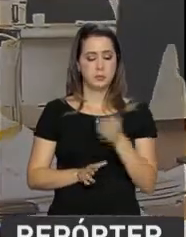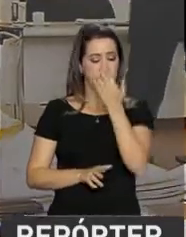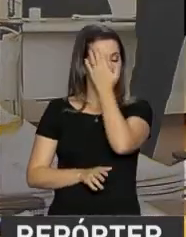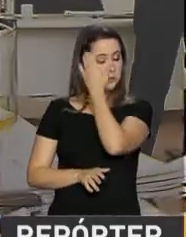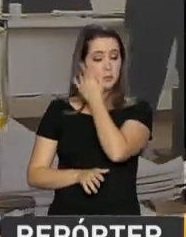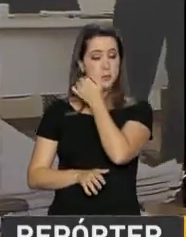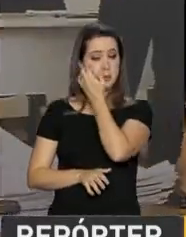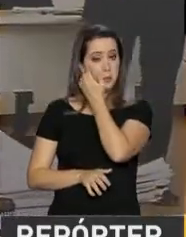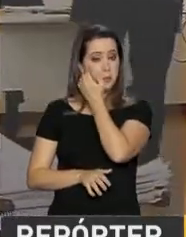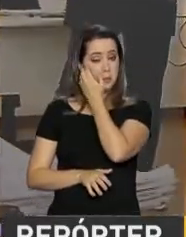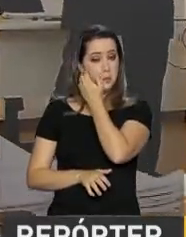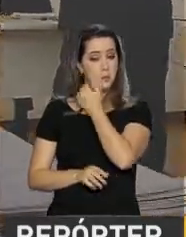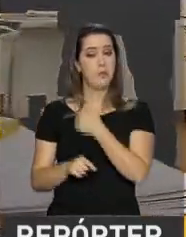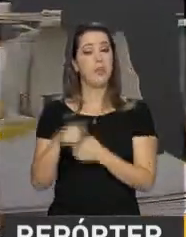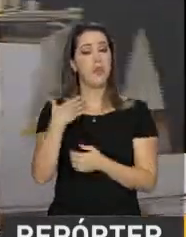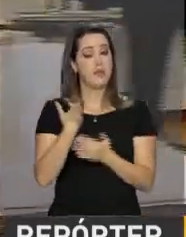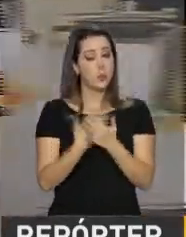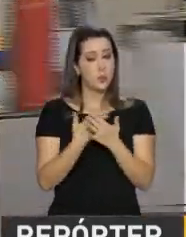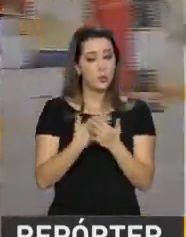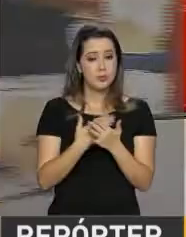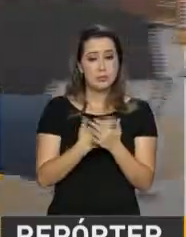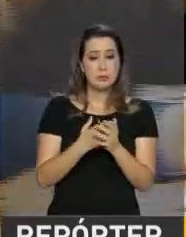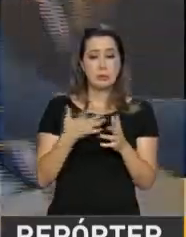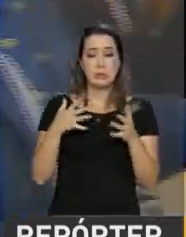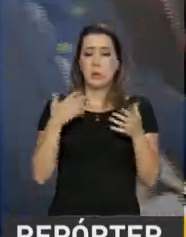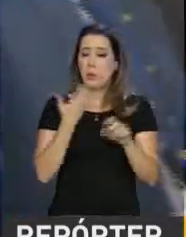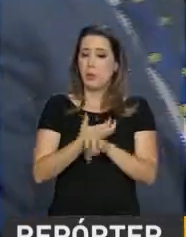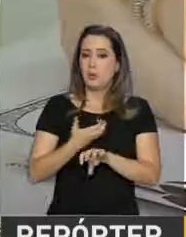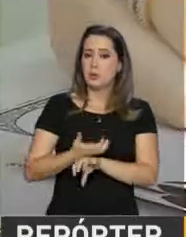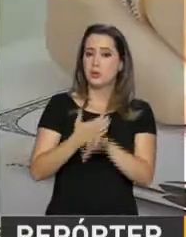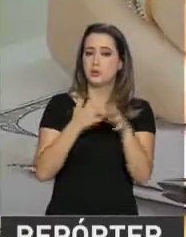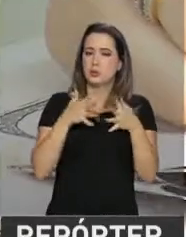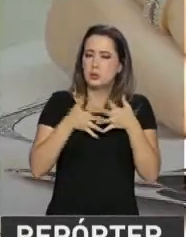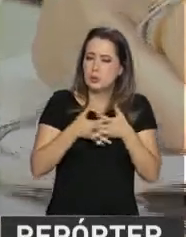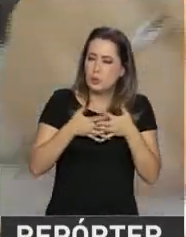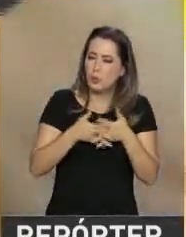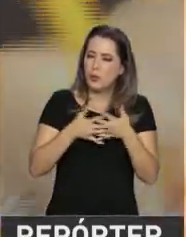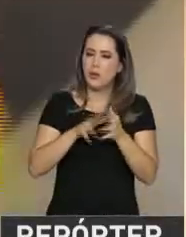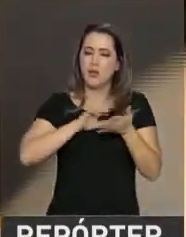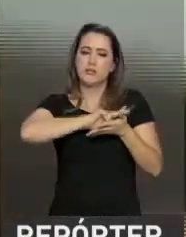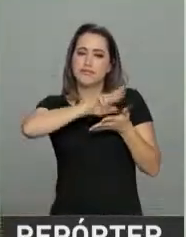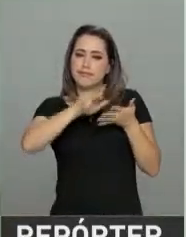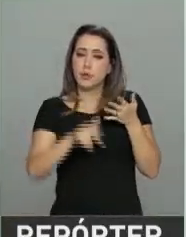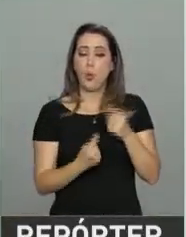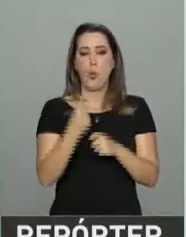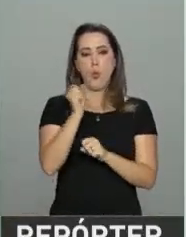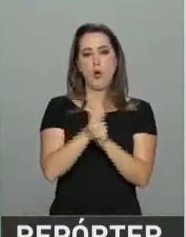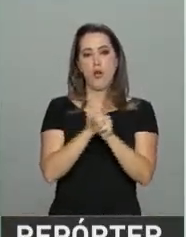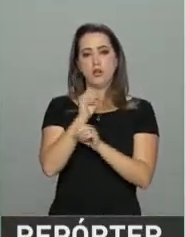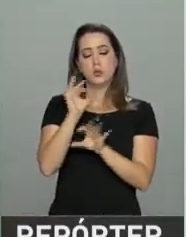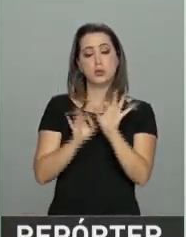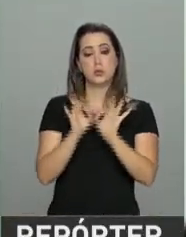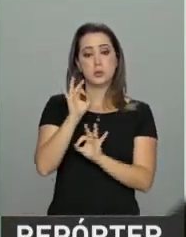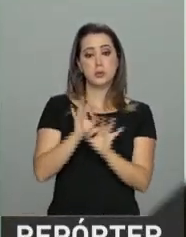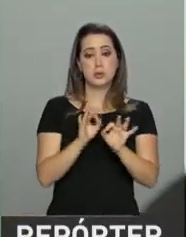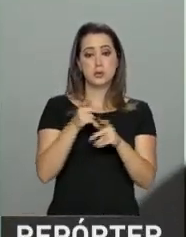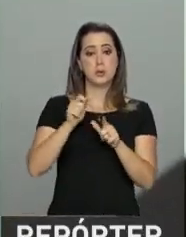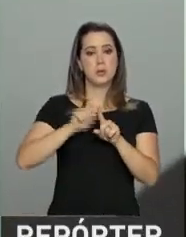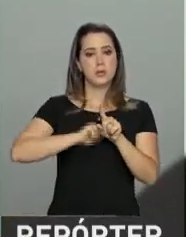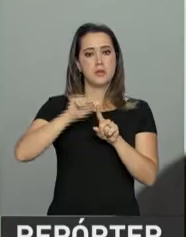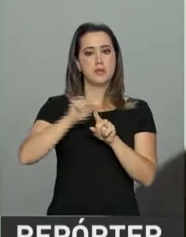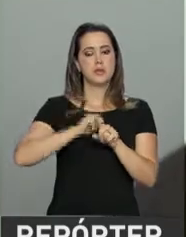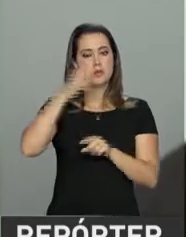São muitas horas de aulas, conteúdos complexos e diversificados. Um ano de preparação, além de alguns meses